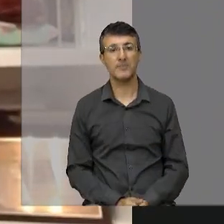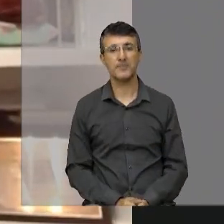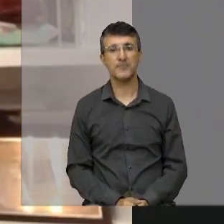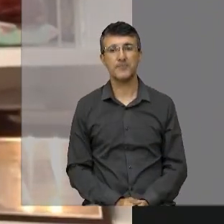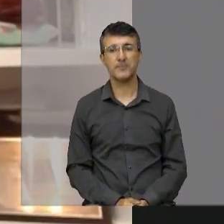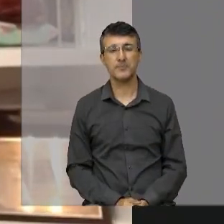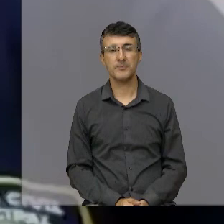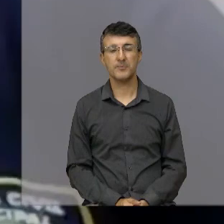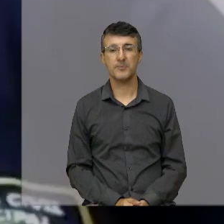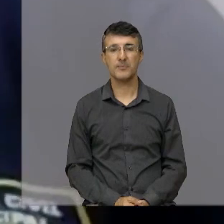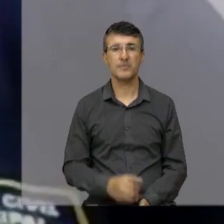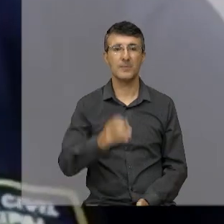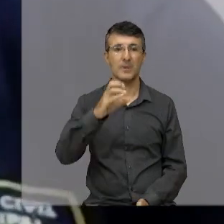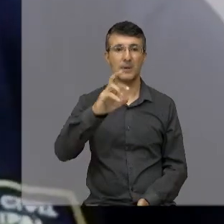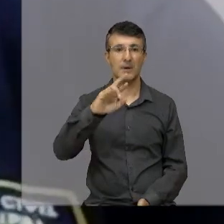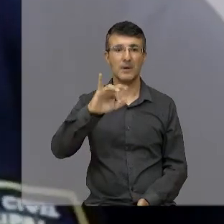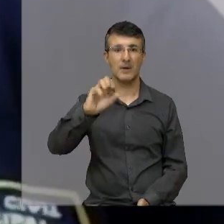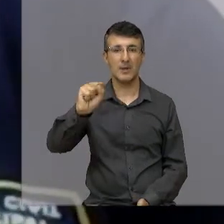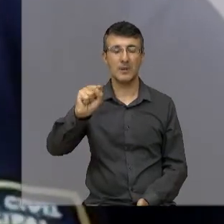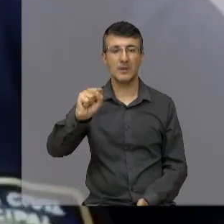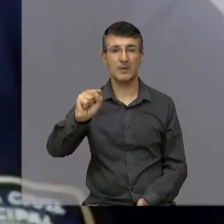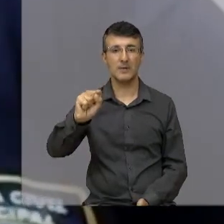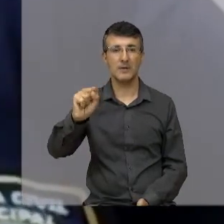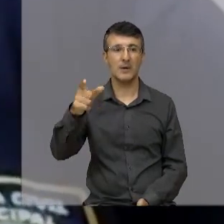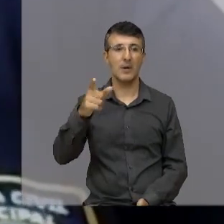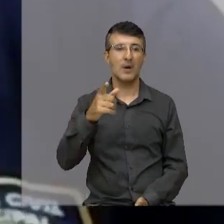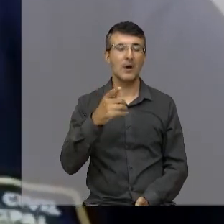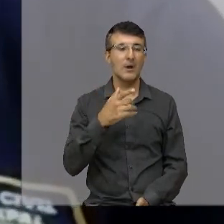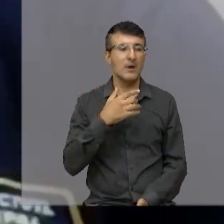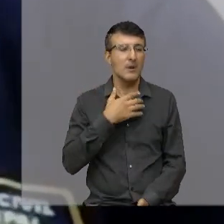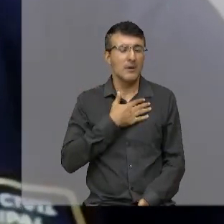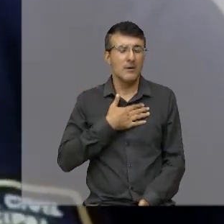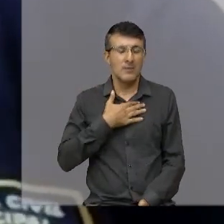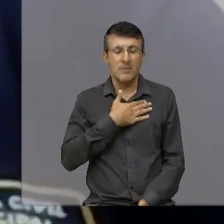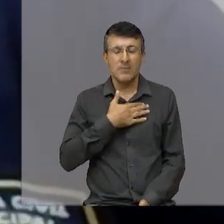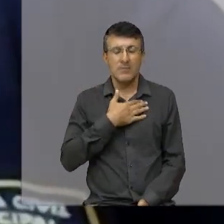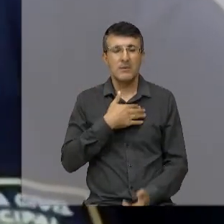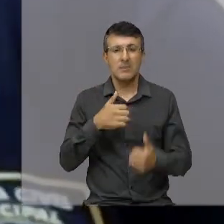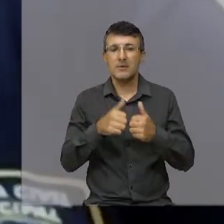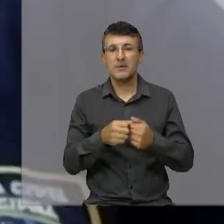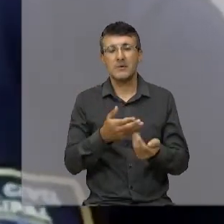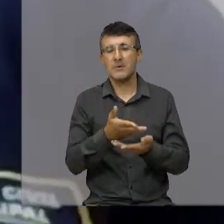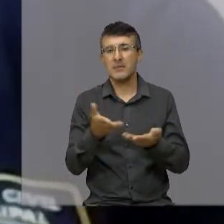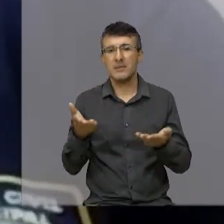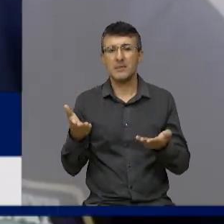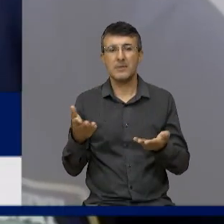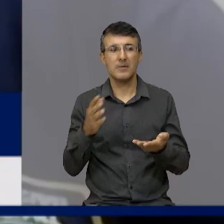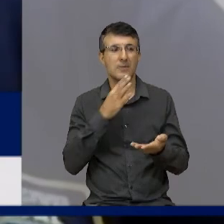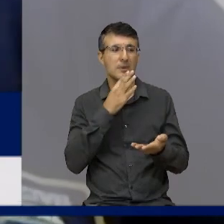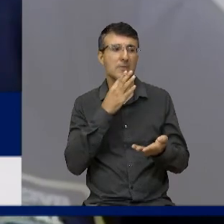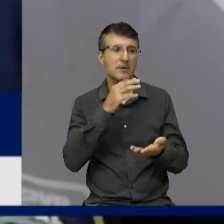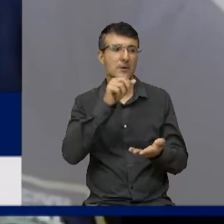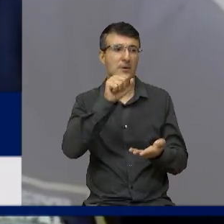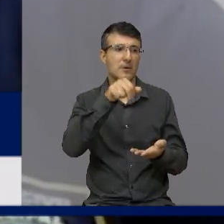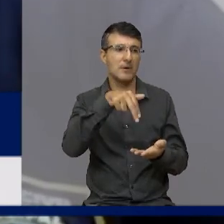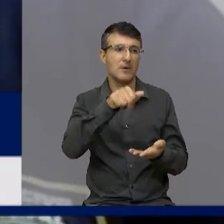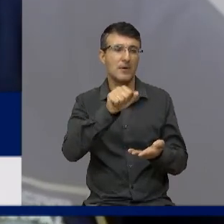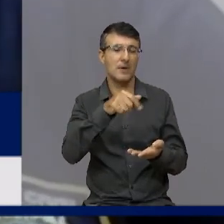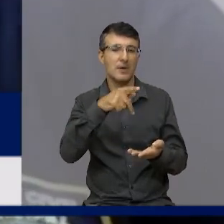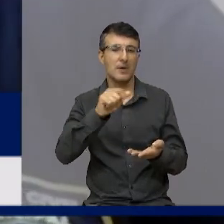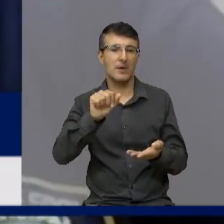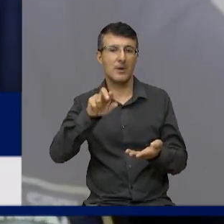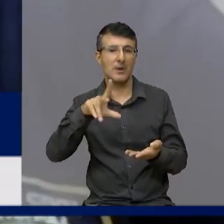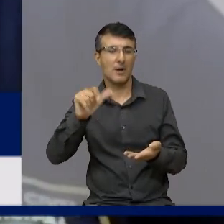Foi um prazer estar aqui hoje com vocês, de conhecer a doutora Ana Paula, que eu ainda não conhecia, já estender